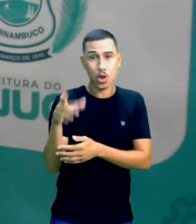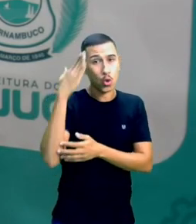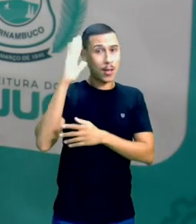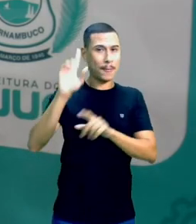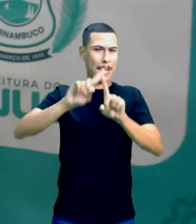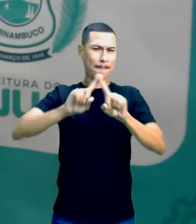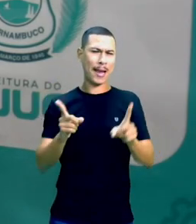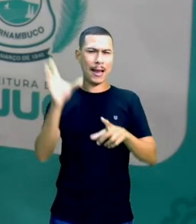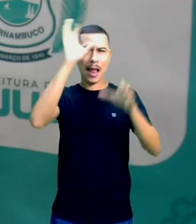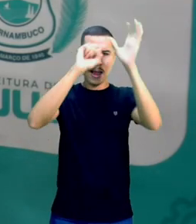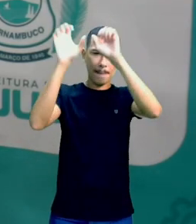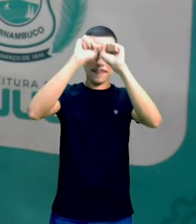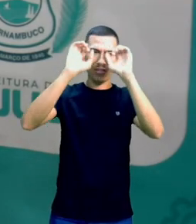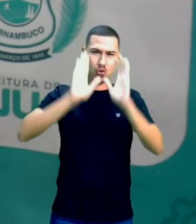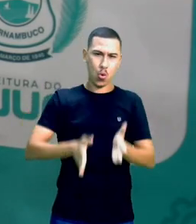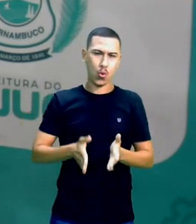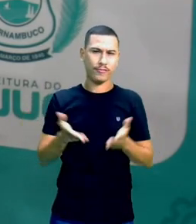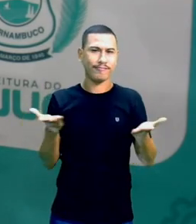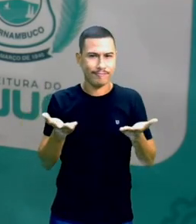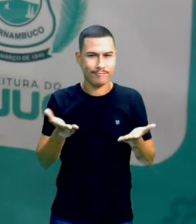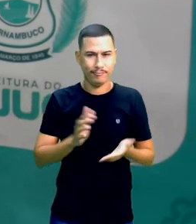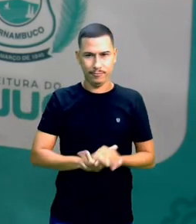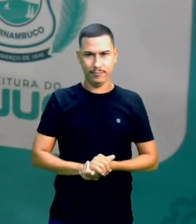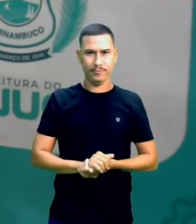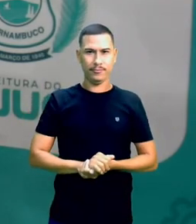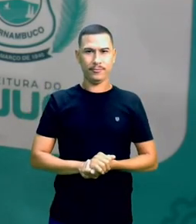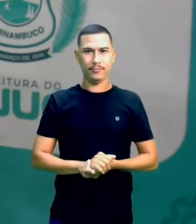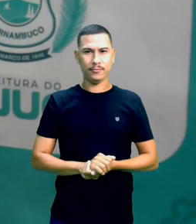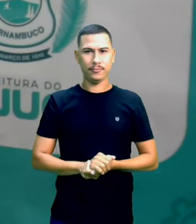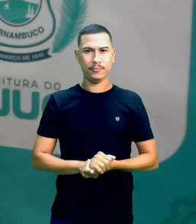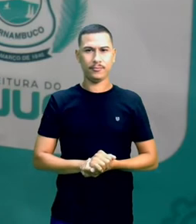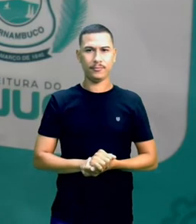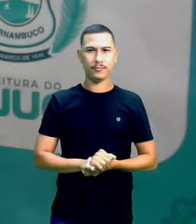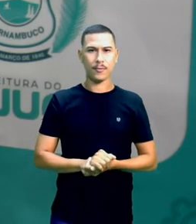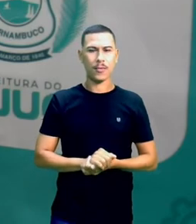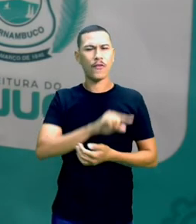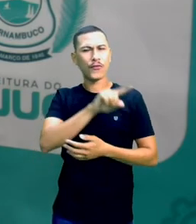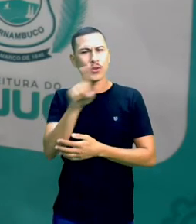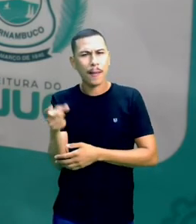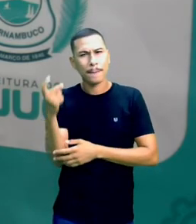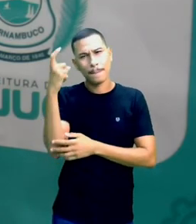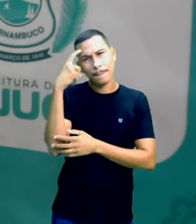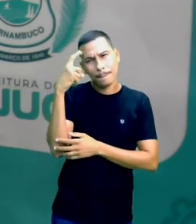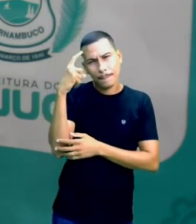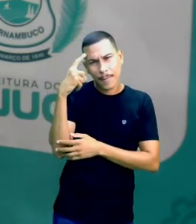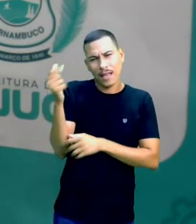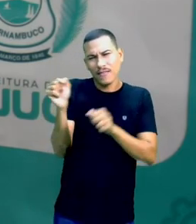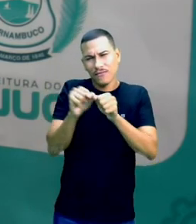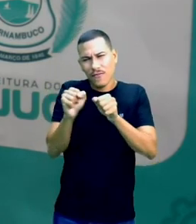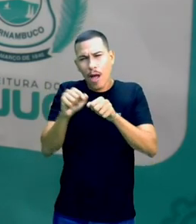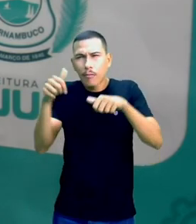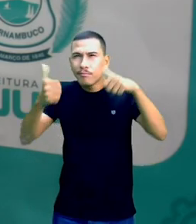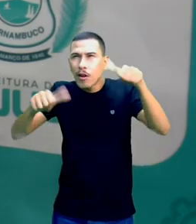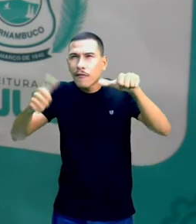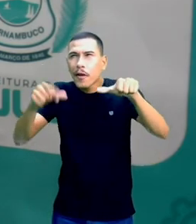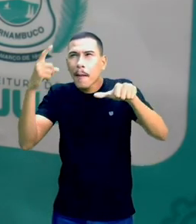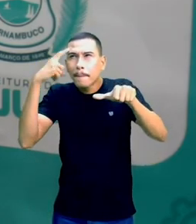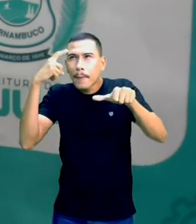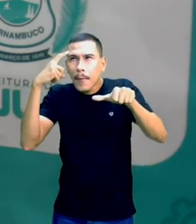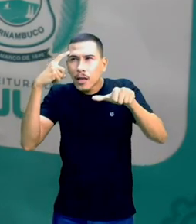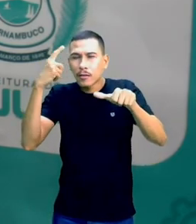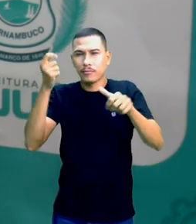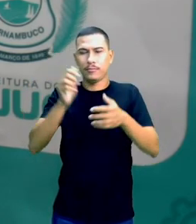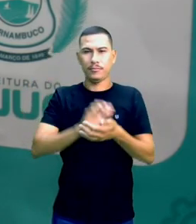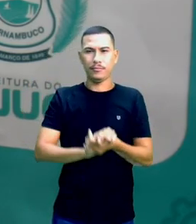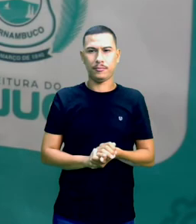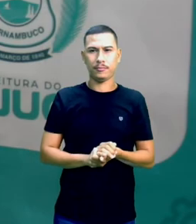sabiam que era de função dele e hoje sabe a partir dessa aula, desse todo? Eu quero que vocês façam essa avaliativa e coloquem